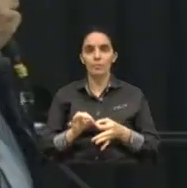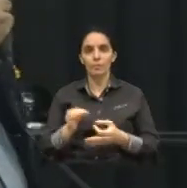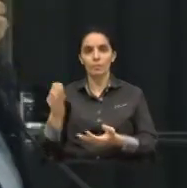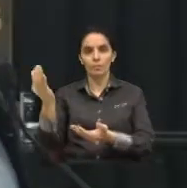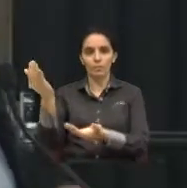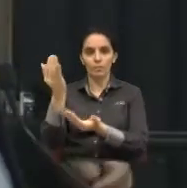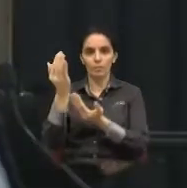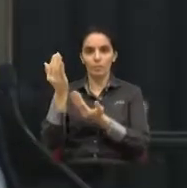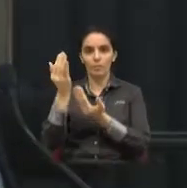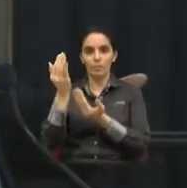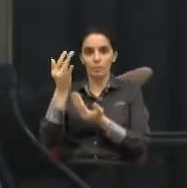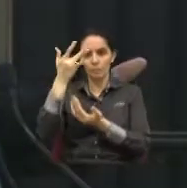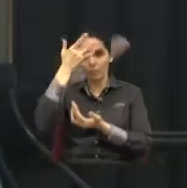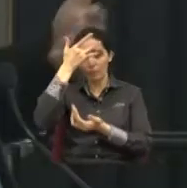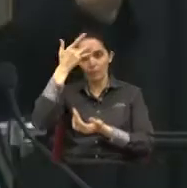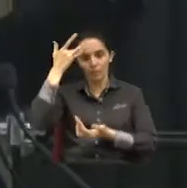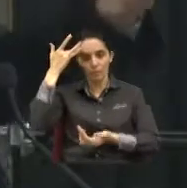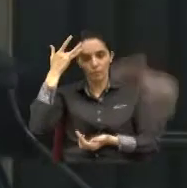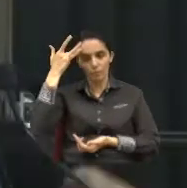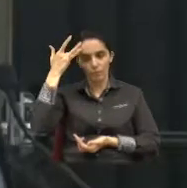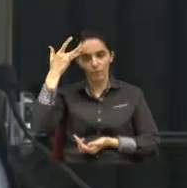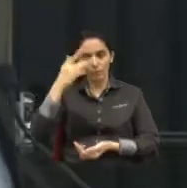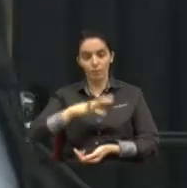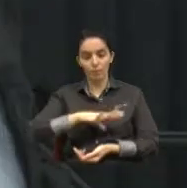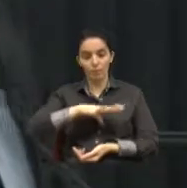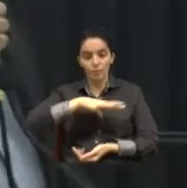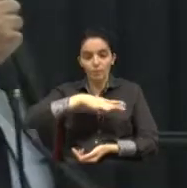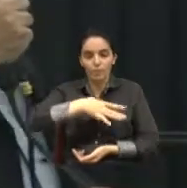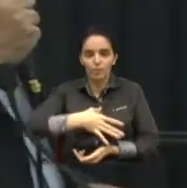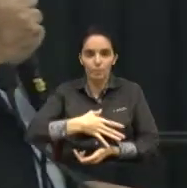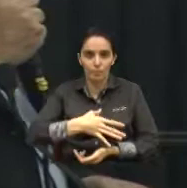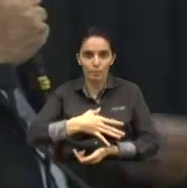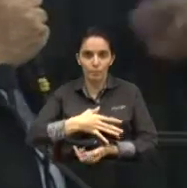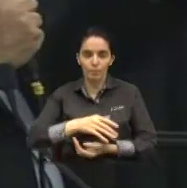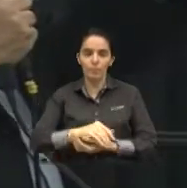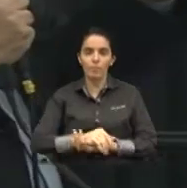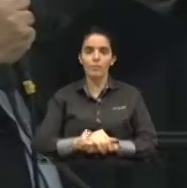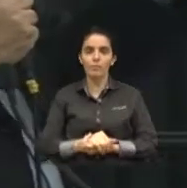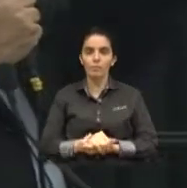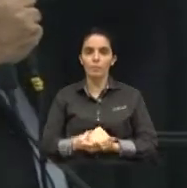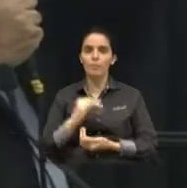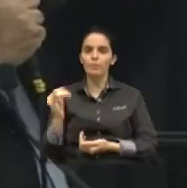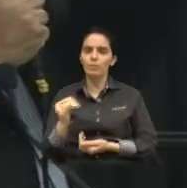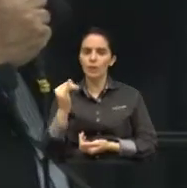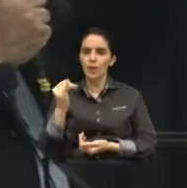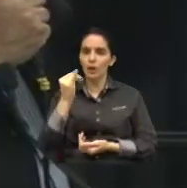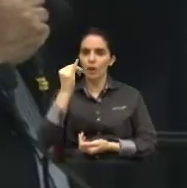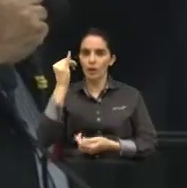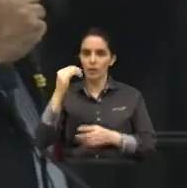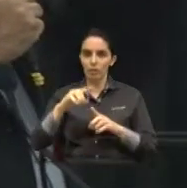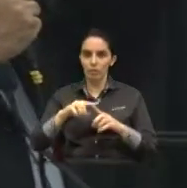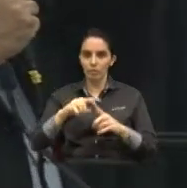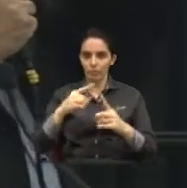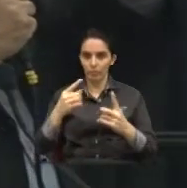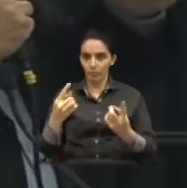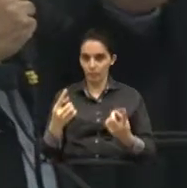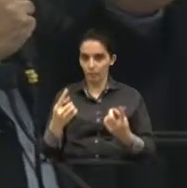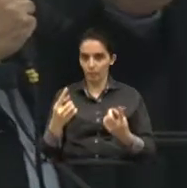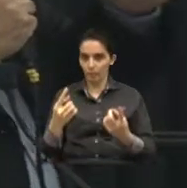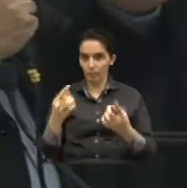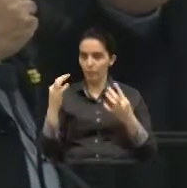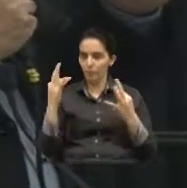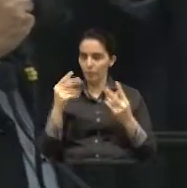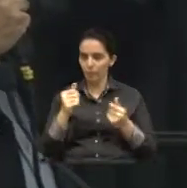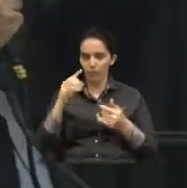homenagear as pessoas que têm um ato de bravura. É muito importante, mas eu queria dizer que todo